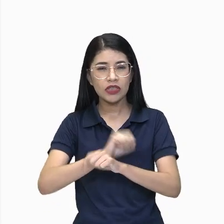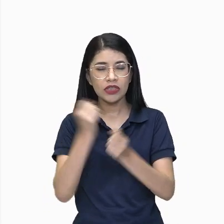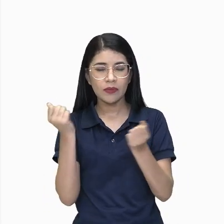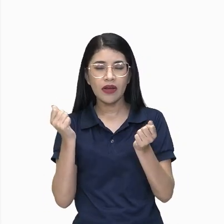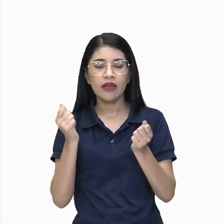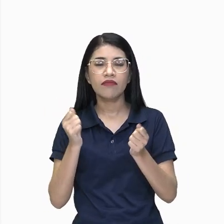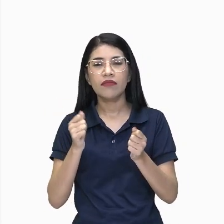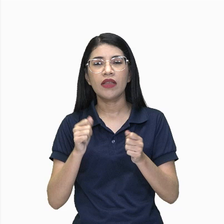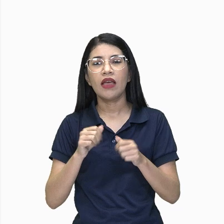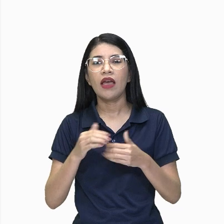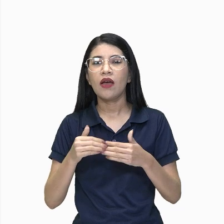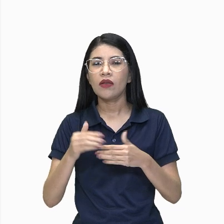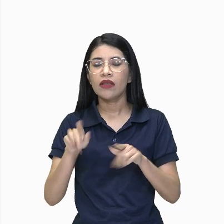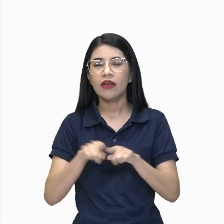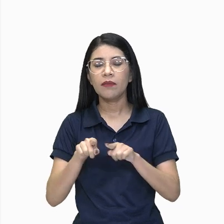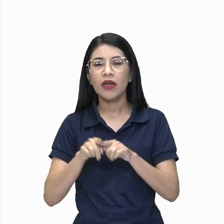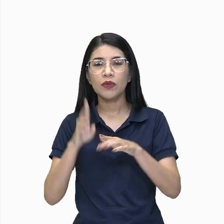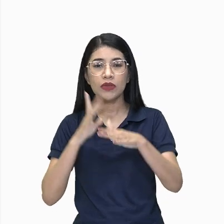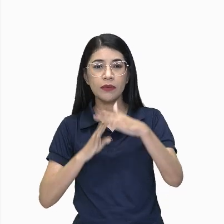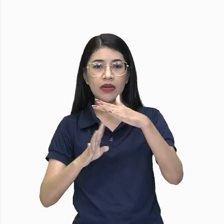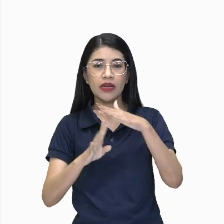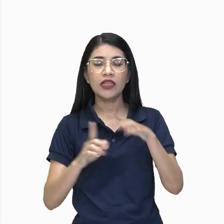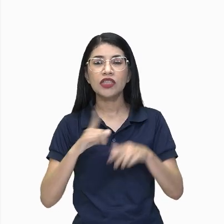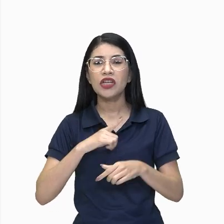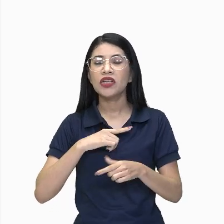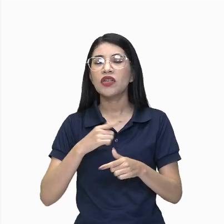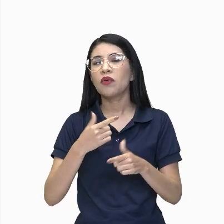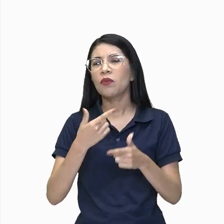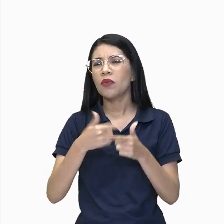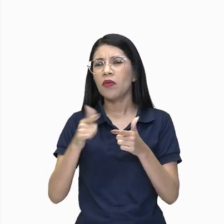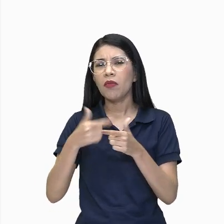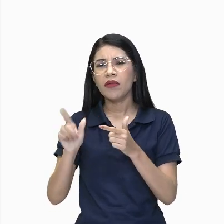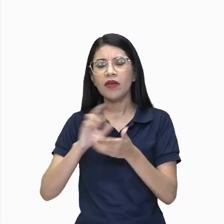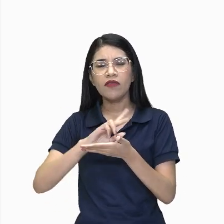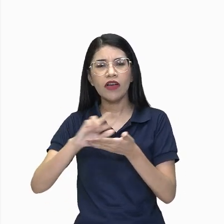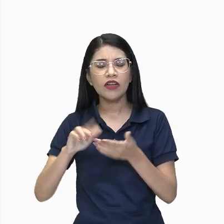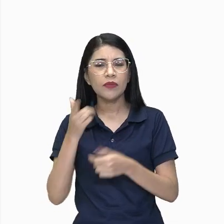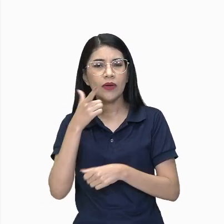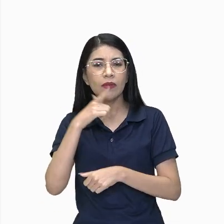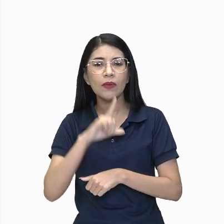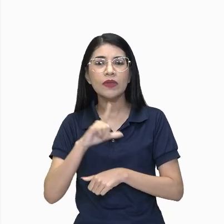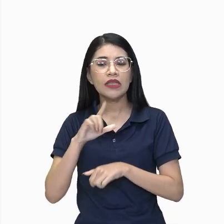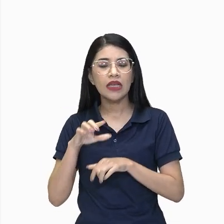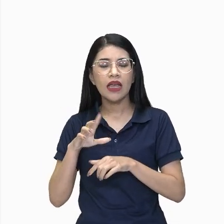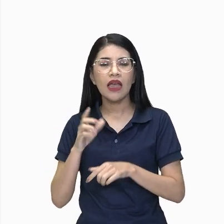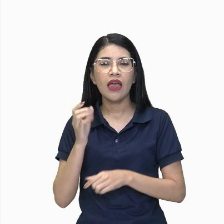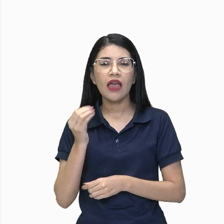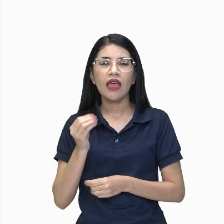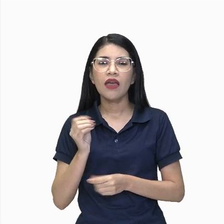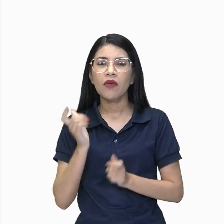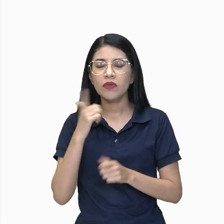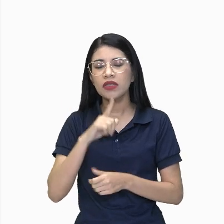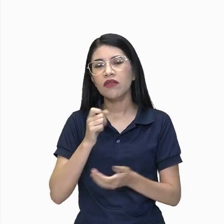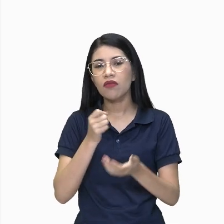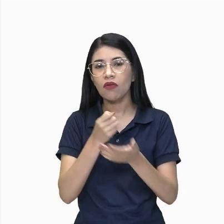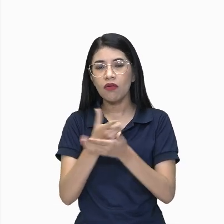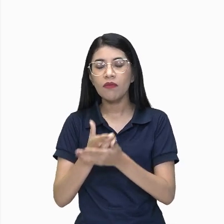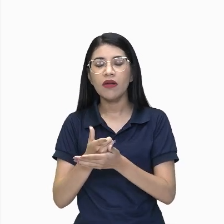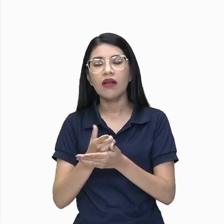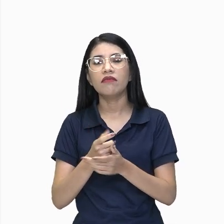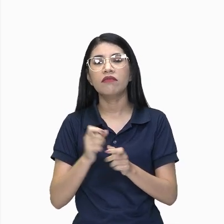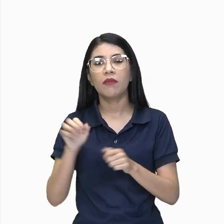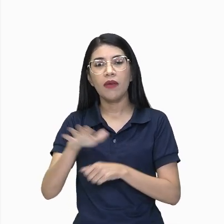estrangeiros teriam de enfrentar enormes restrições para possivelmente galgarem condições de pequeno e